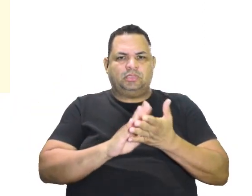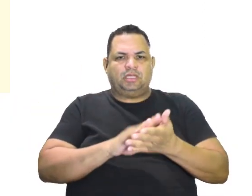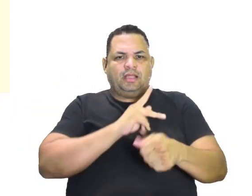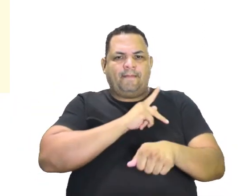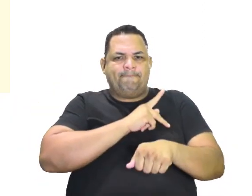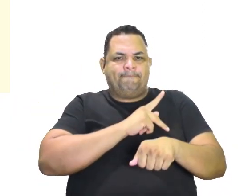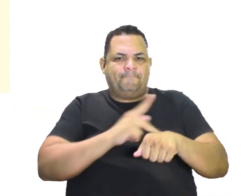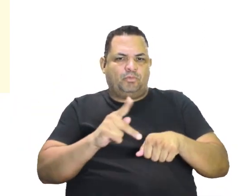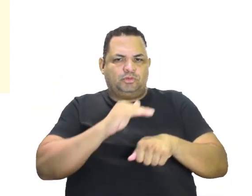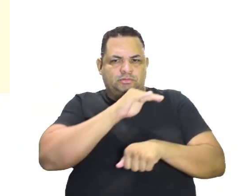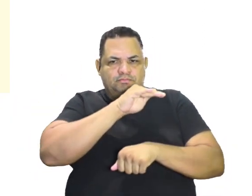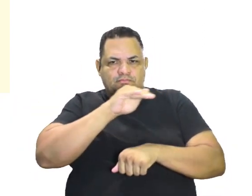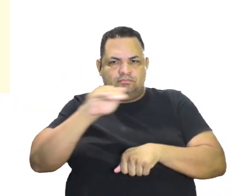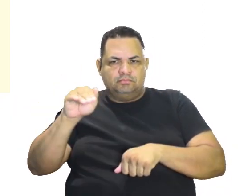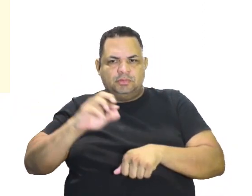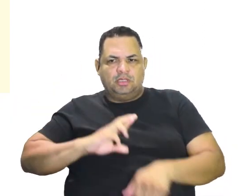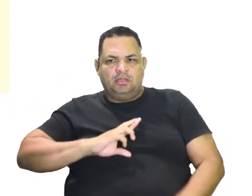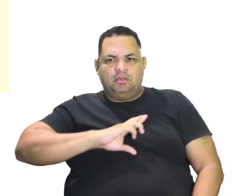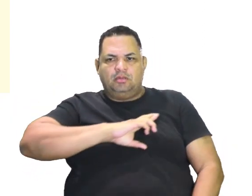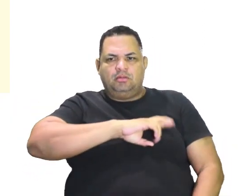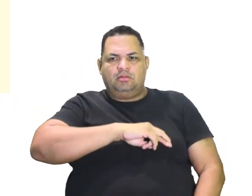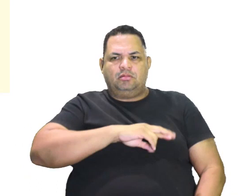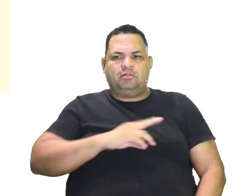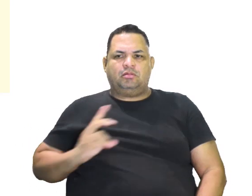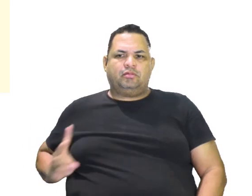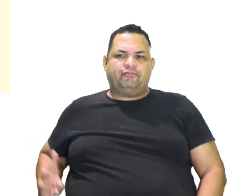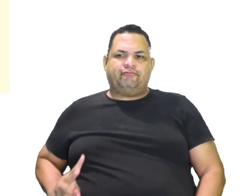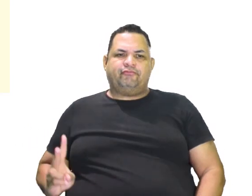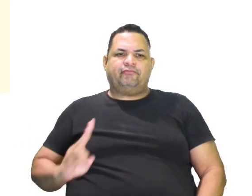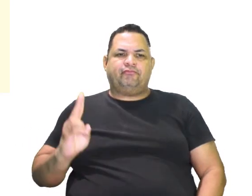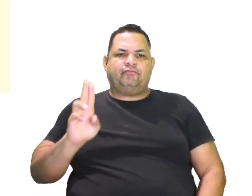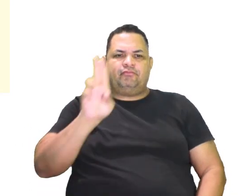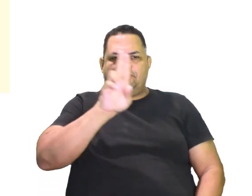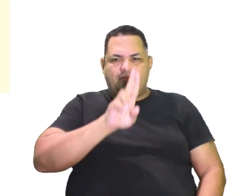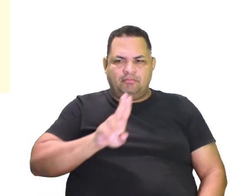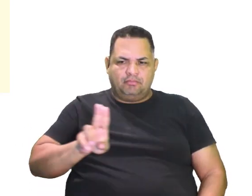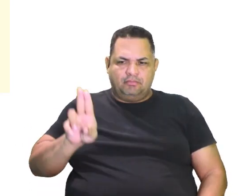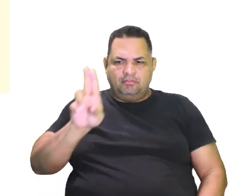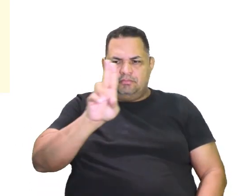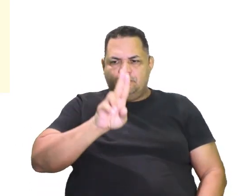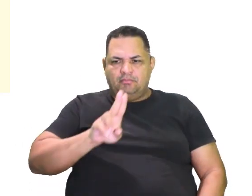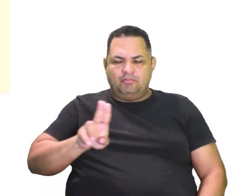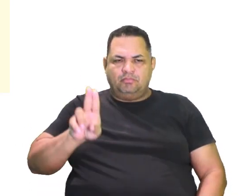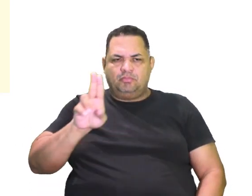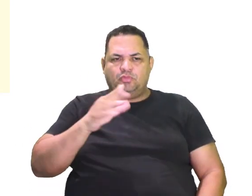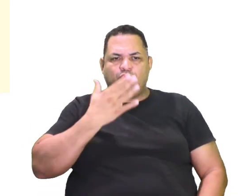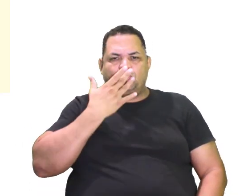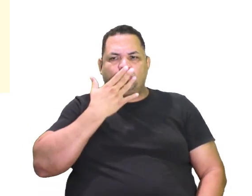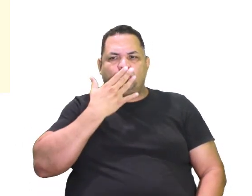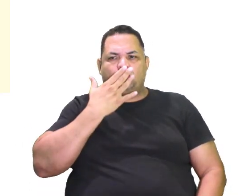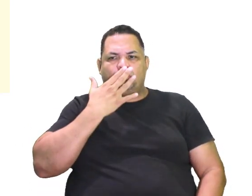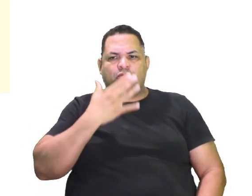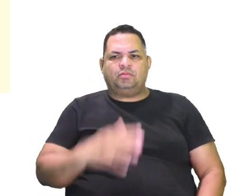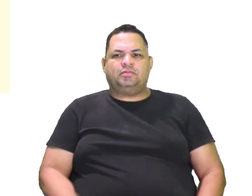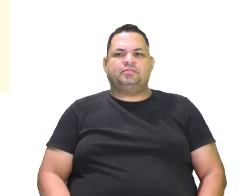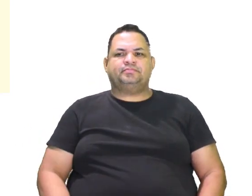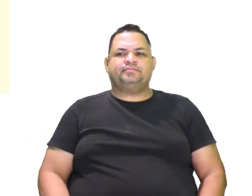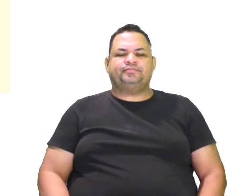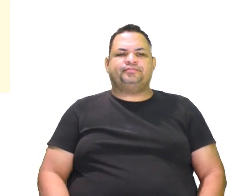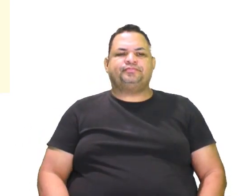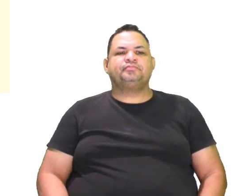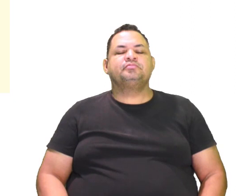pureza linear, e o romantismo, que é o outro estilo, né, que valoriza o